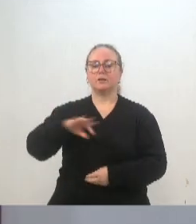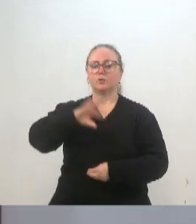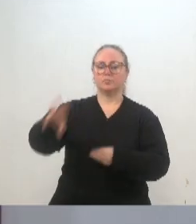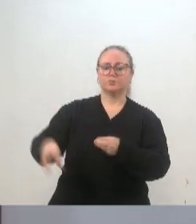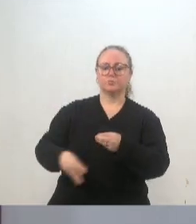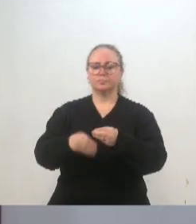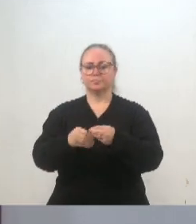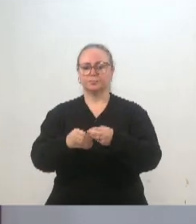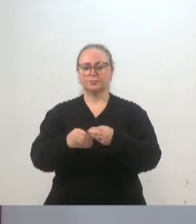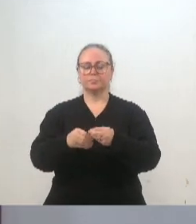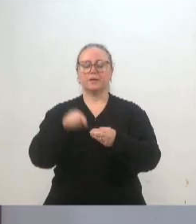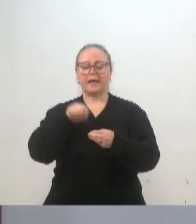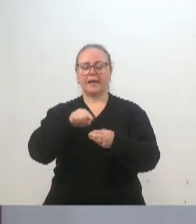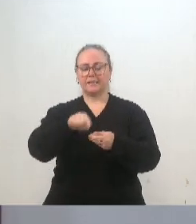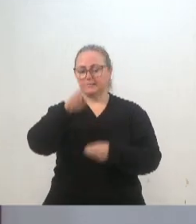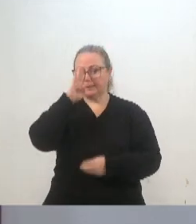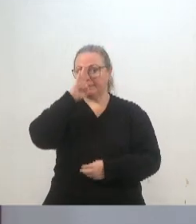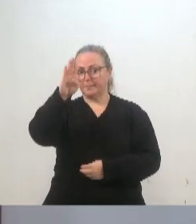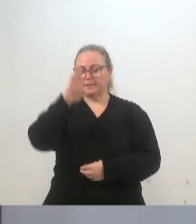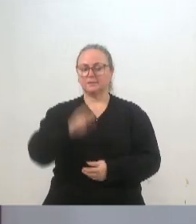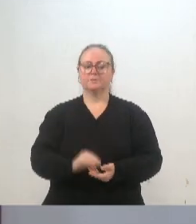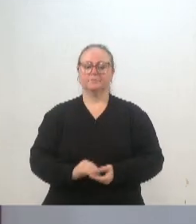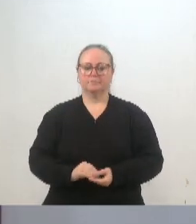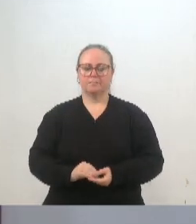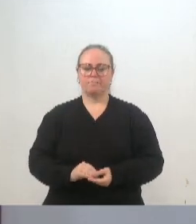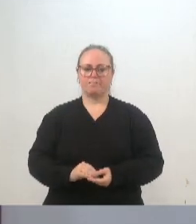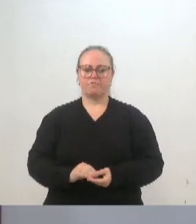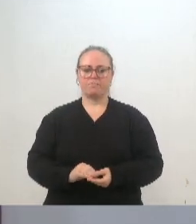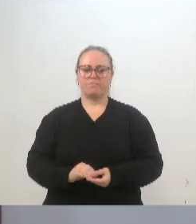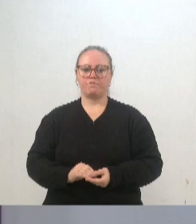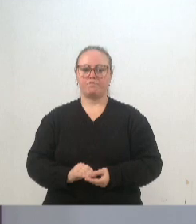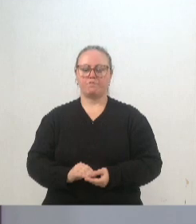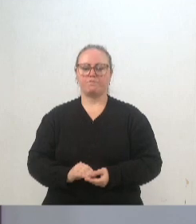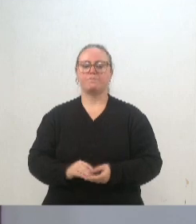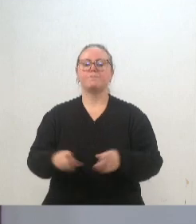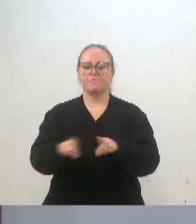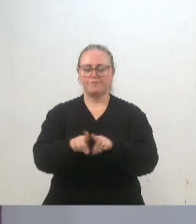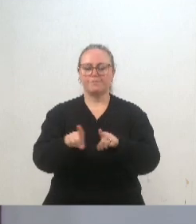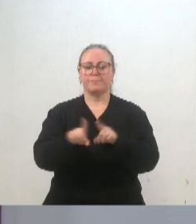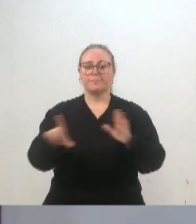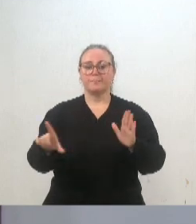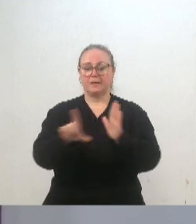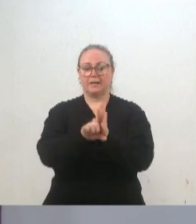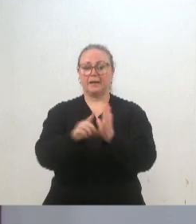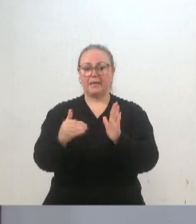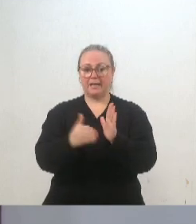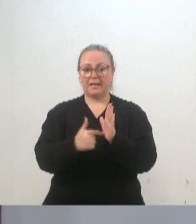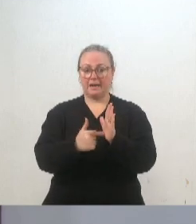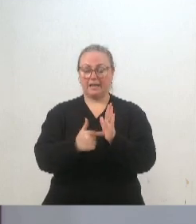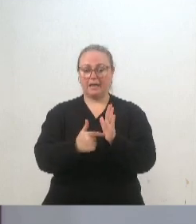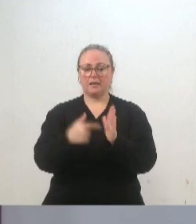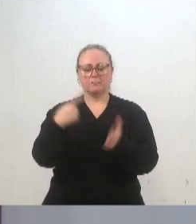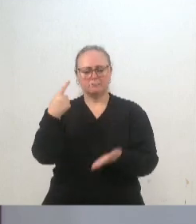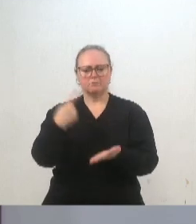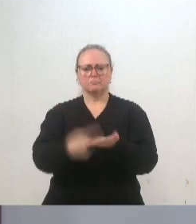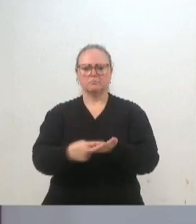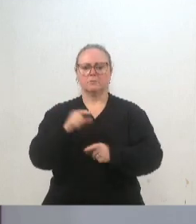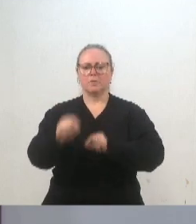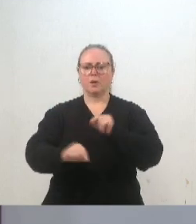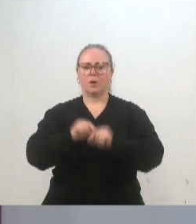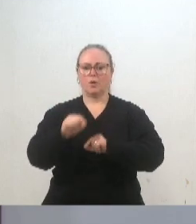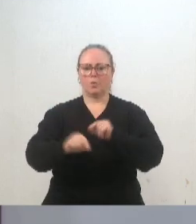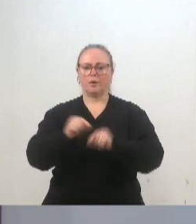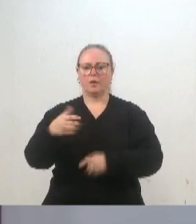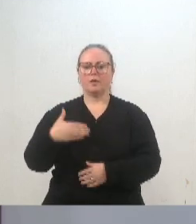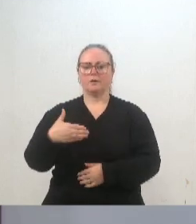seu núcleo principal. E por uma questão legal, um compromisso que nós fizemos aqui